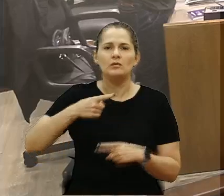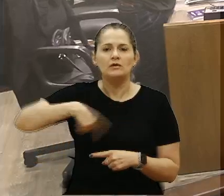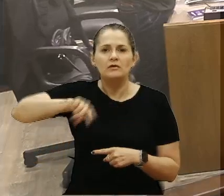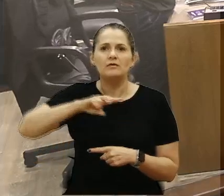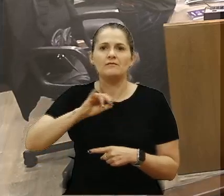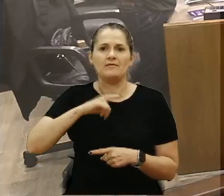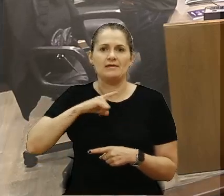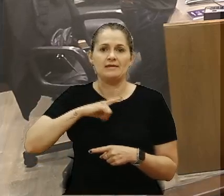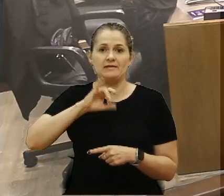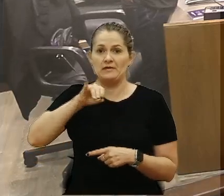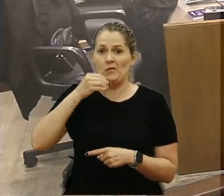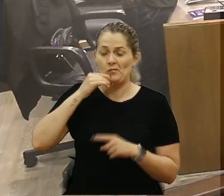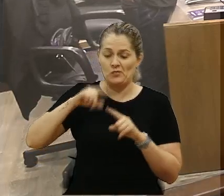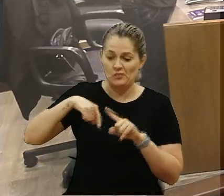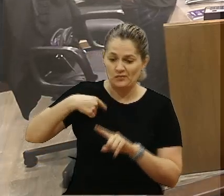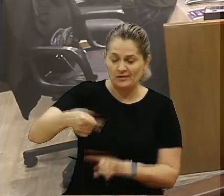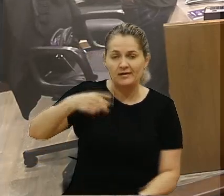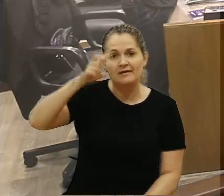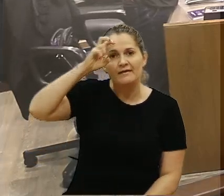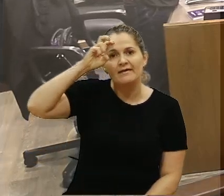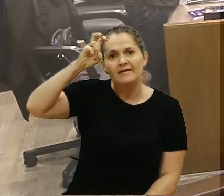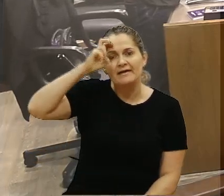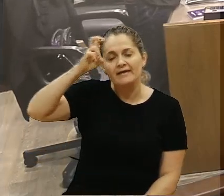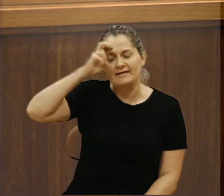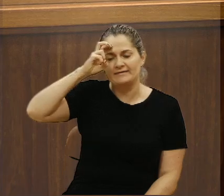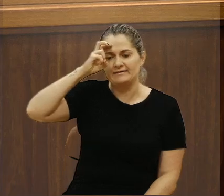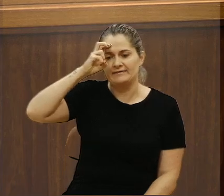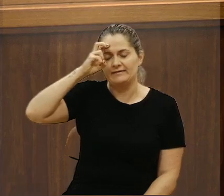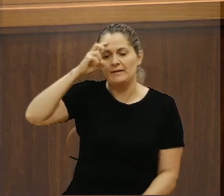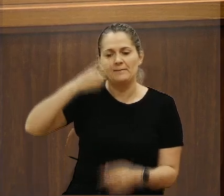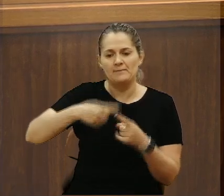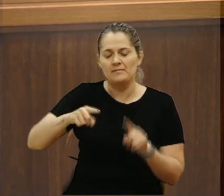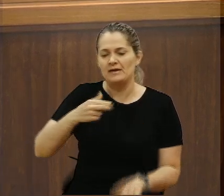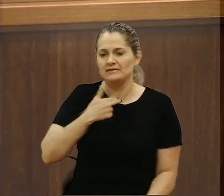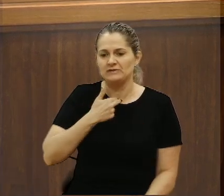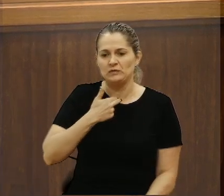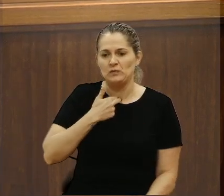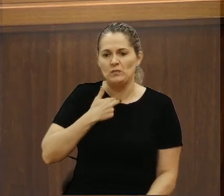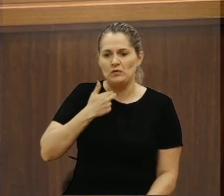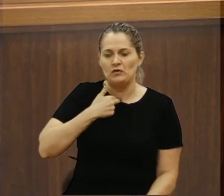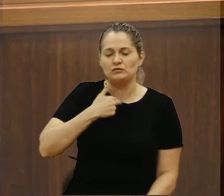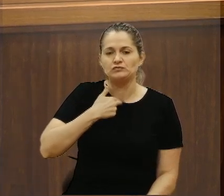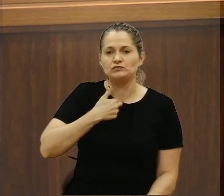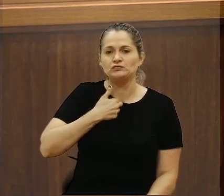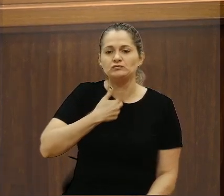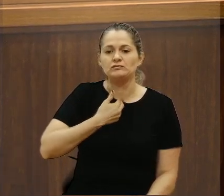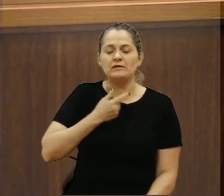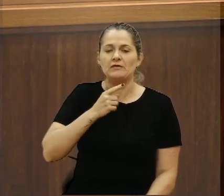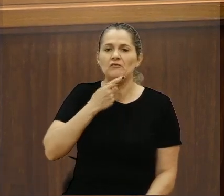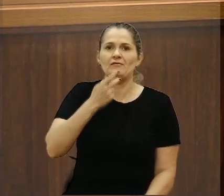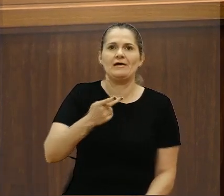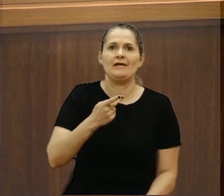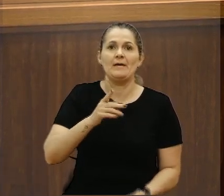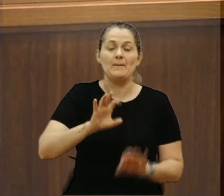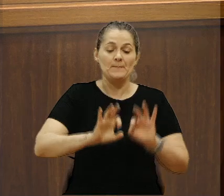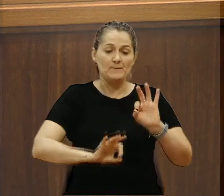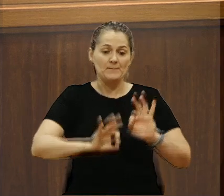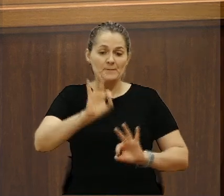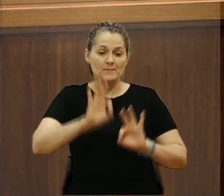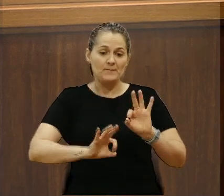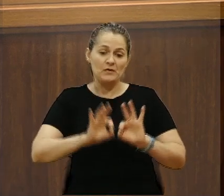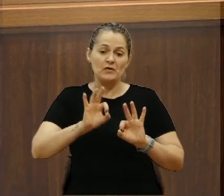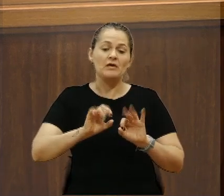oportunidade na quinta-feira, mas eu não poderia deixar de dizer que este projeto foi feito pela PEN,